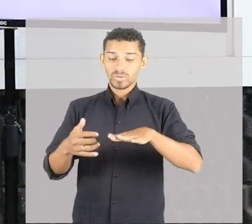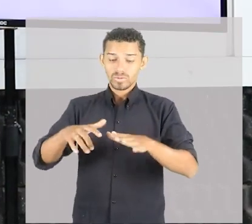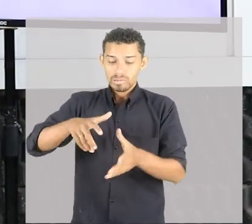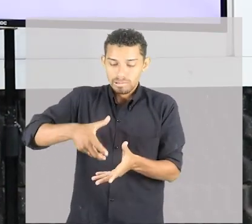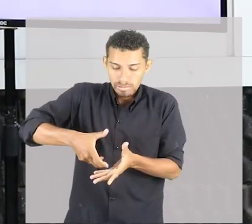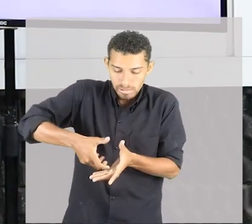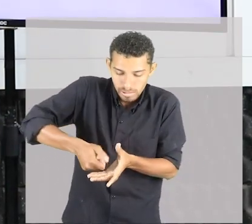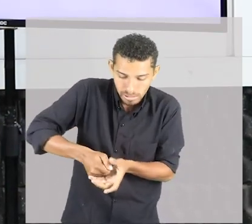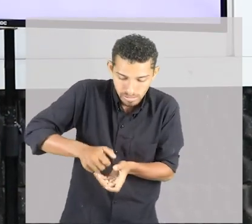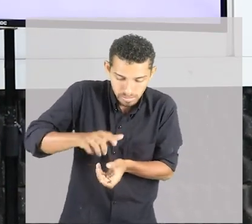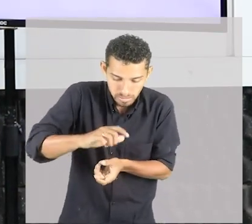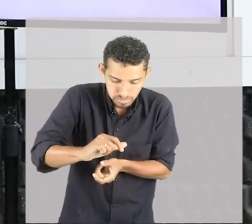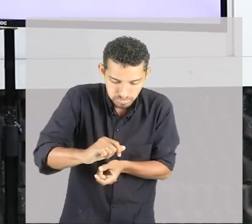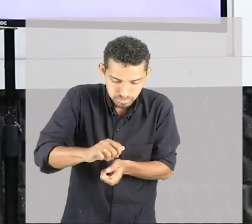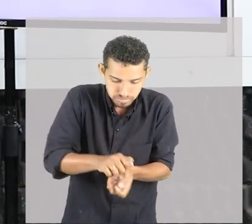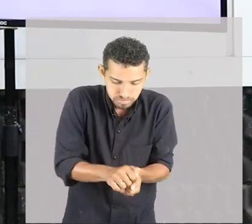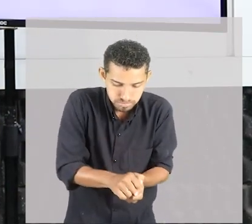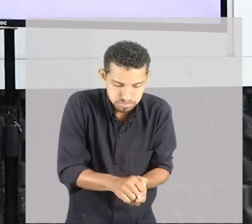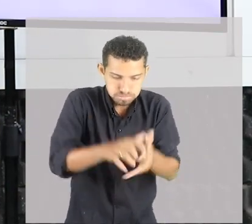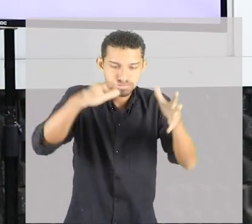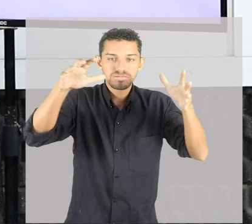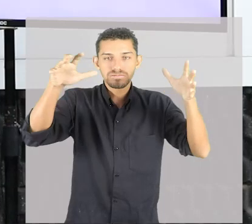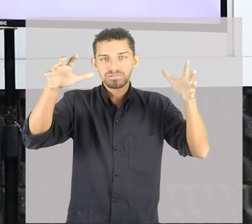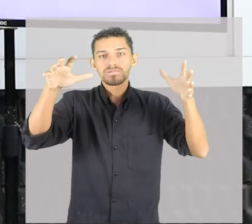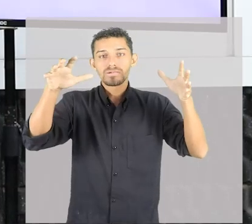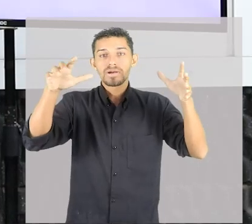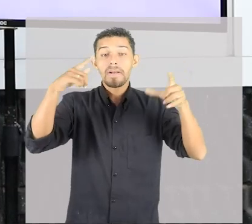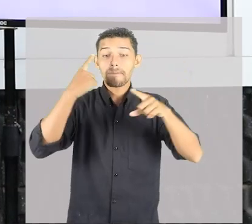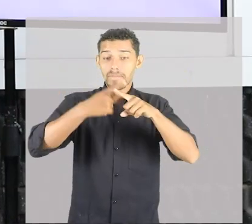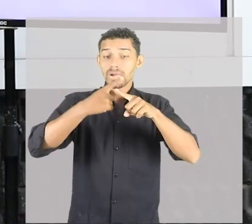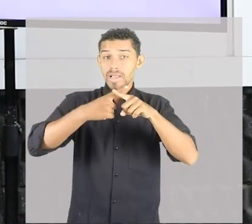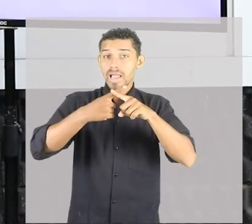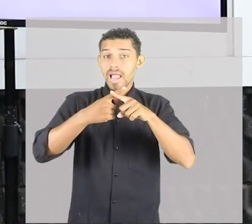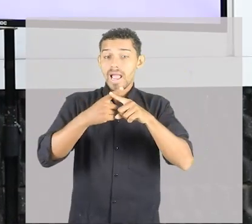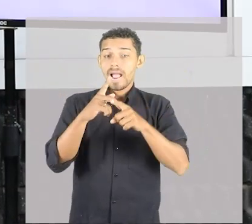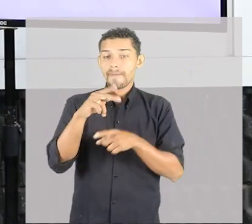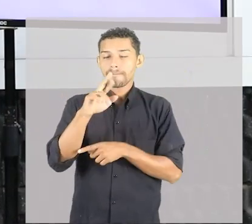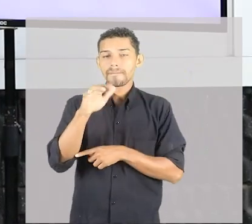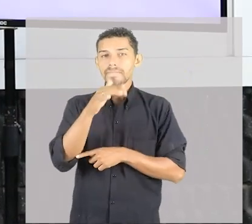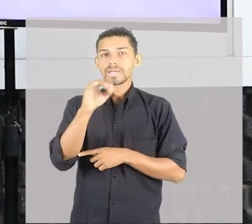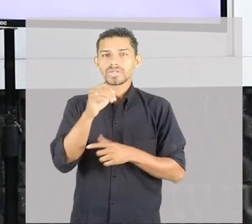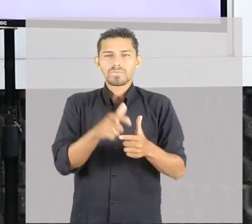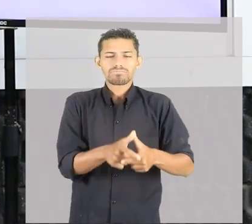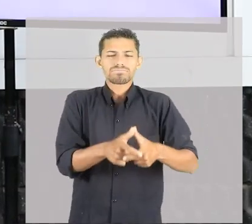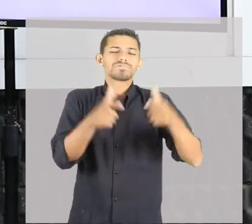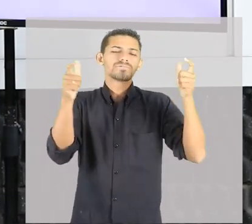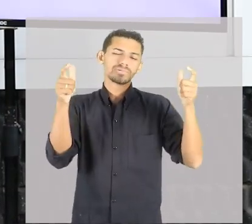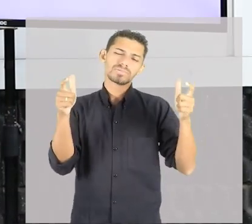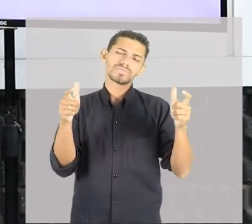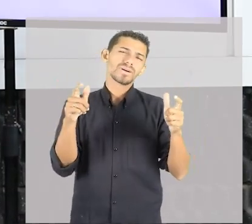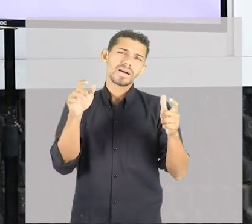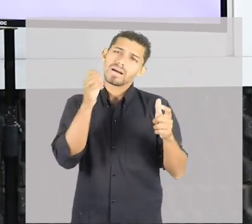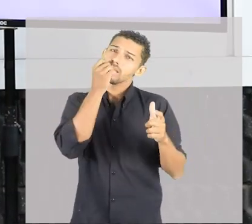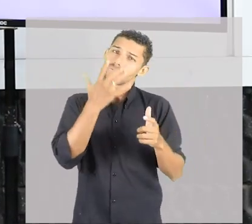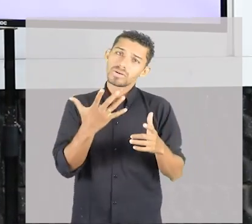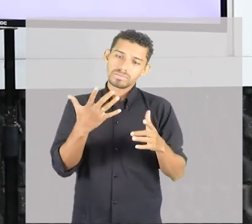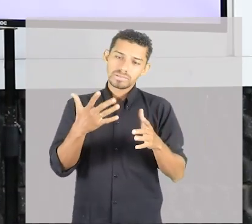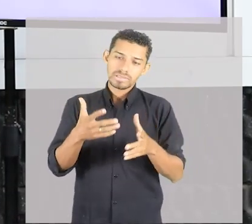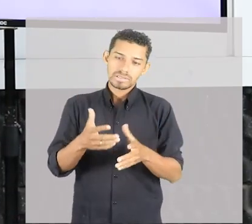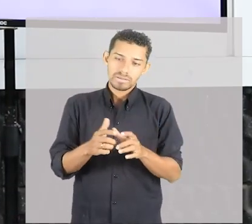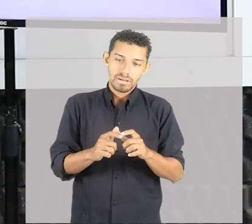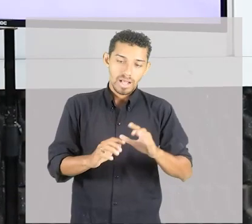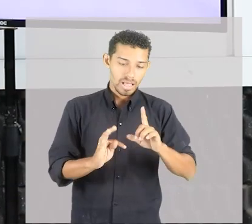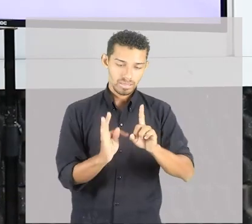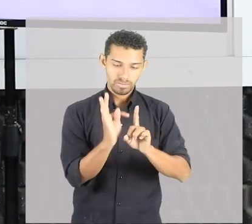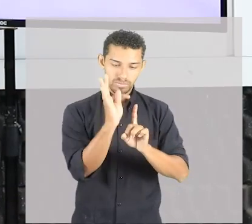top ela vai explodir porque a pressão lá dentro aumenta muito ananiel é bom a pressão lá dentro tá alta